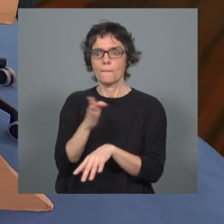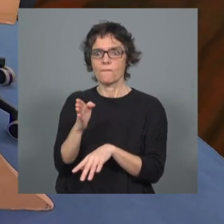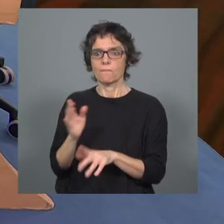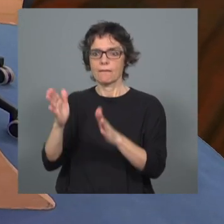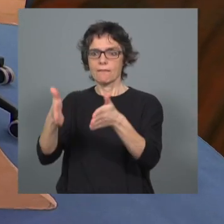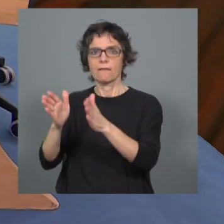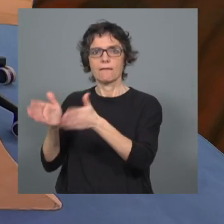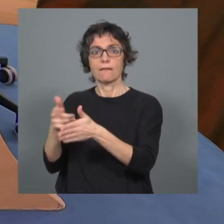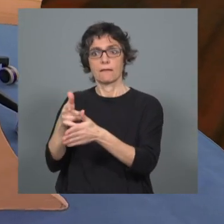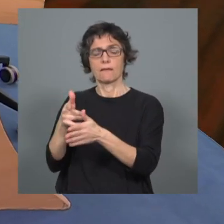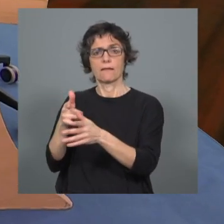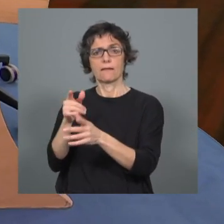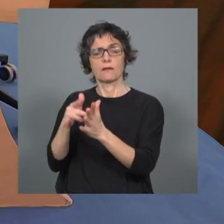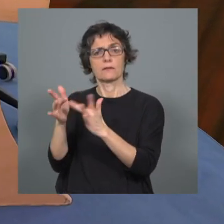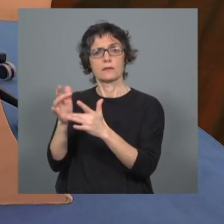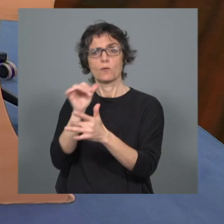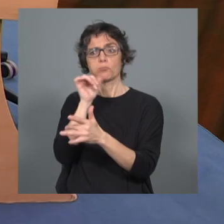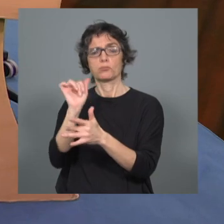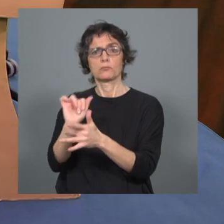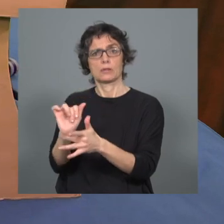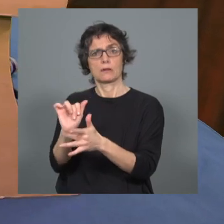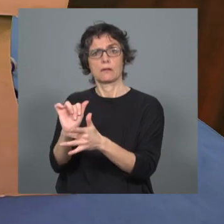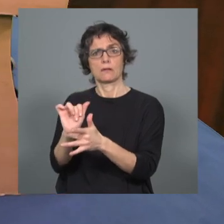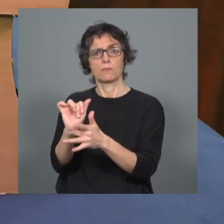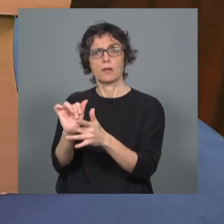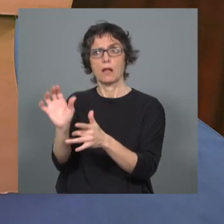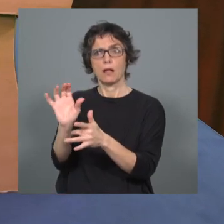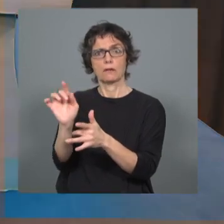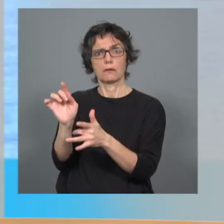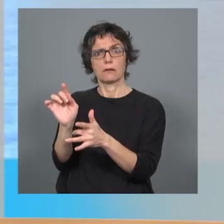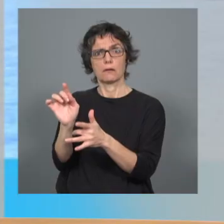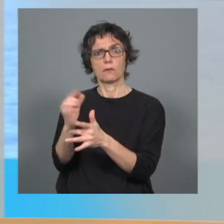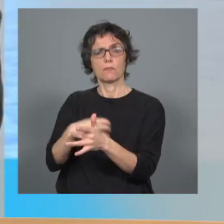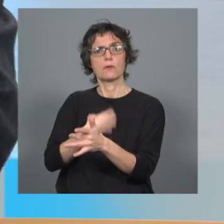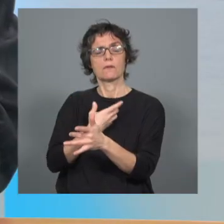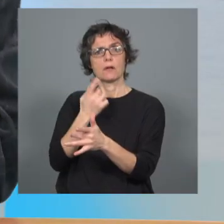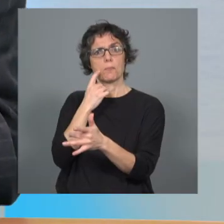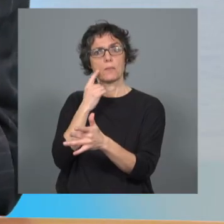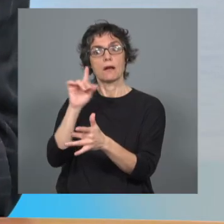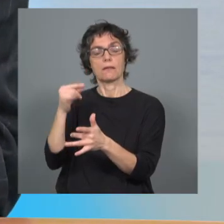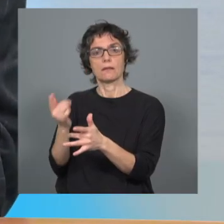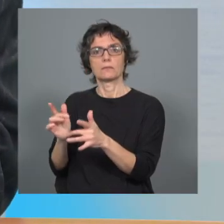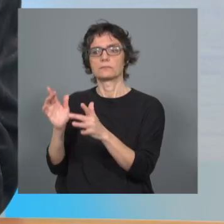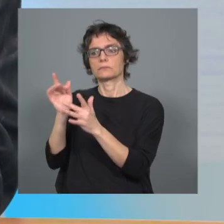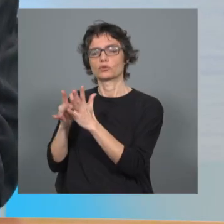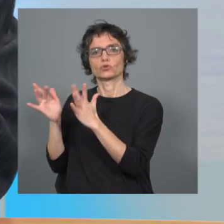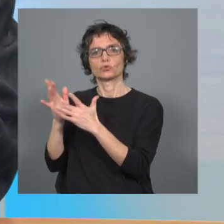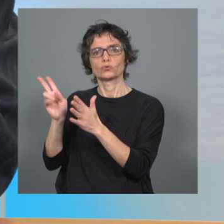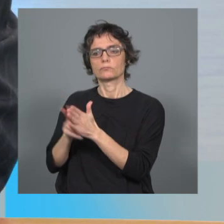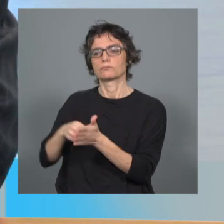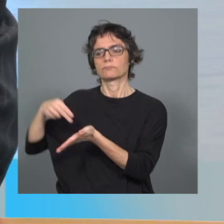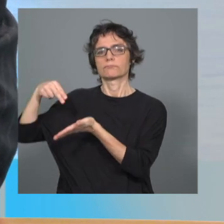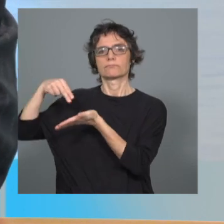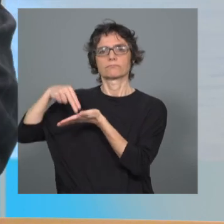a sua morte, a dimensão pascal da sua entrega e a ressurreição. E desde as origens, este